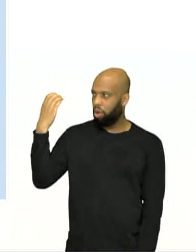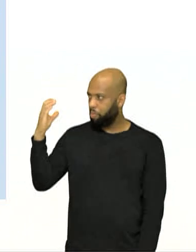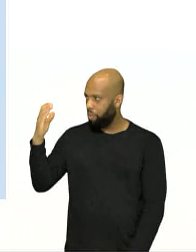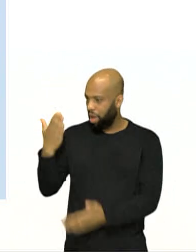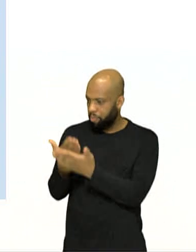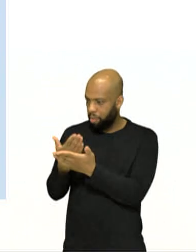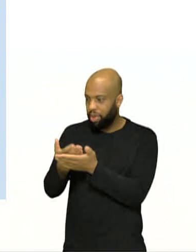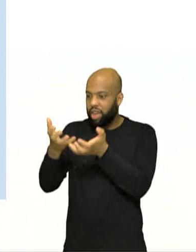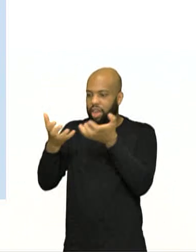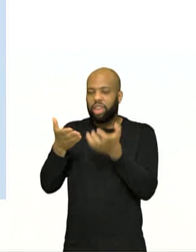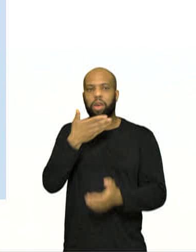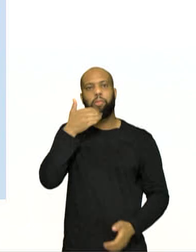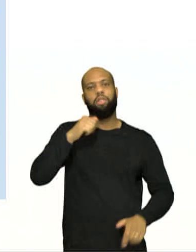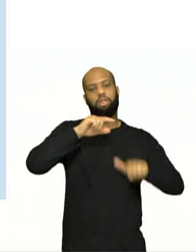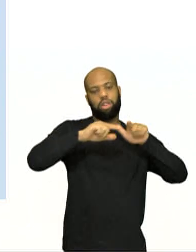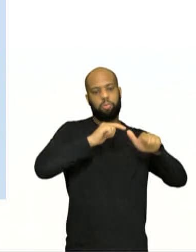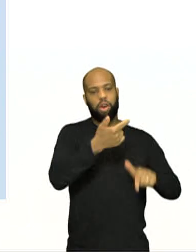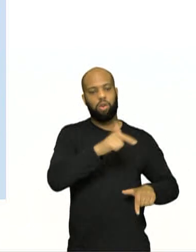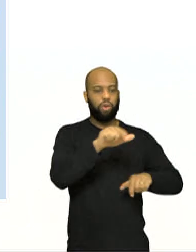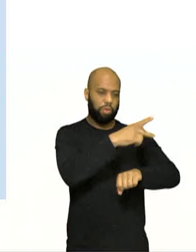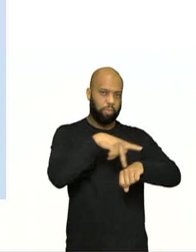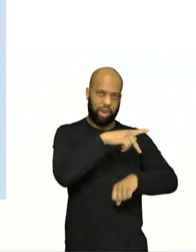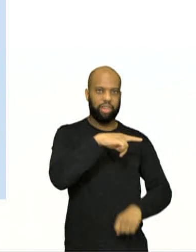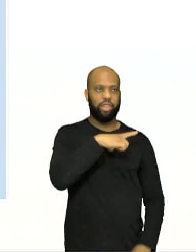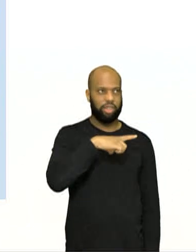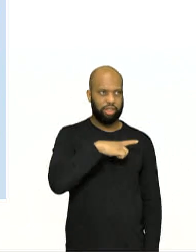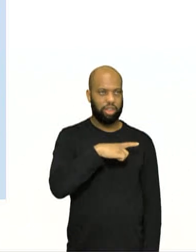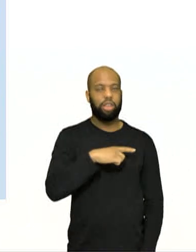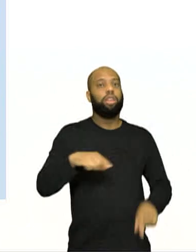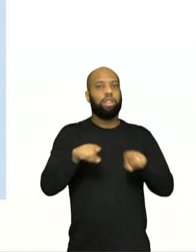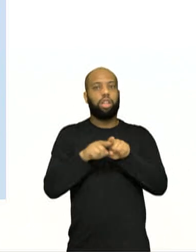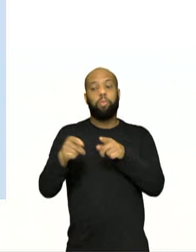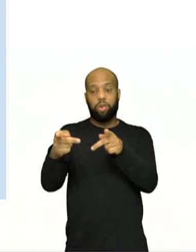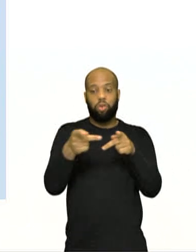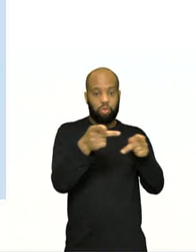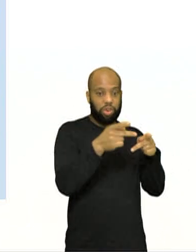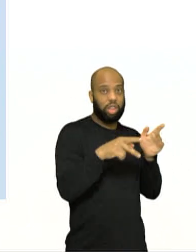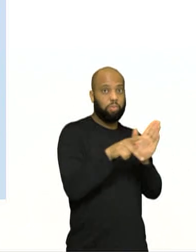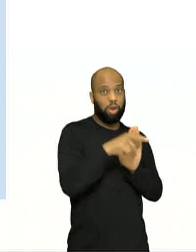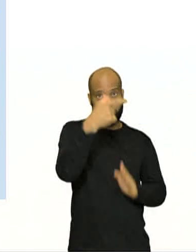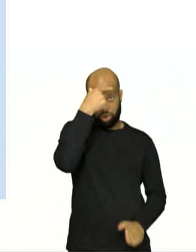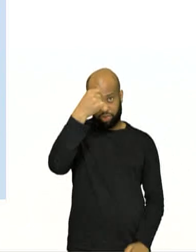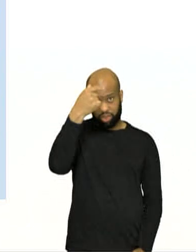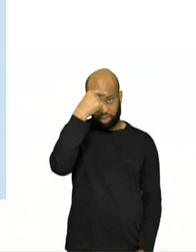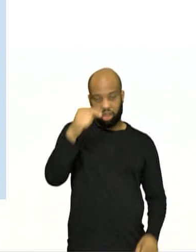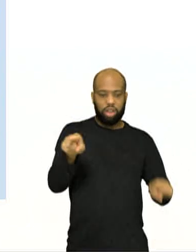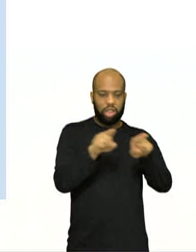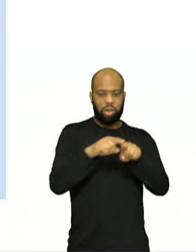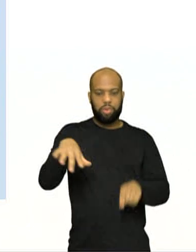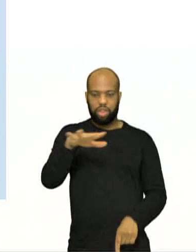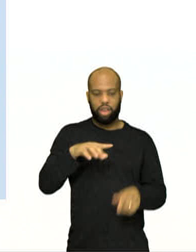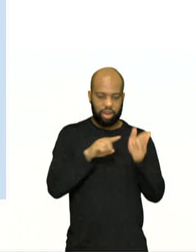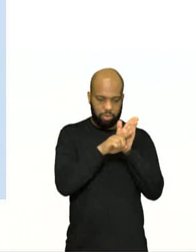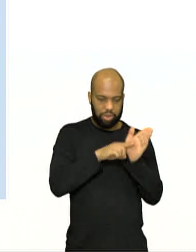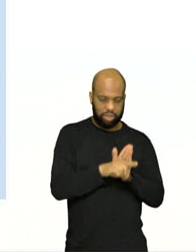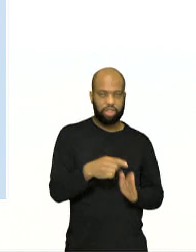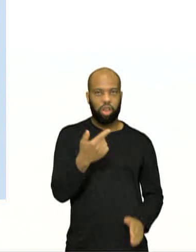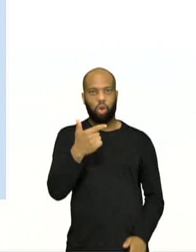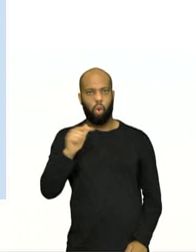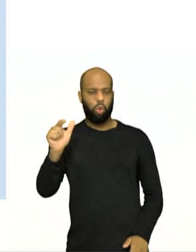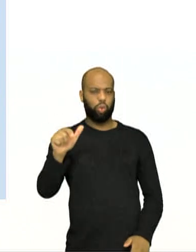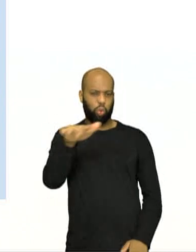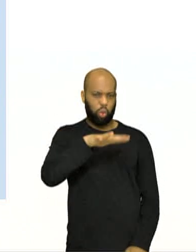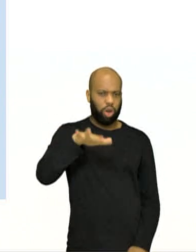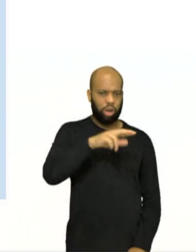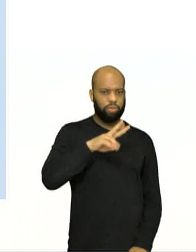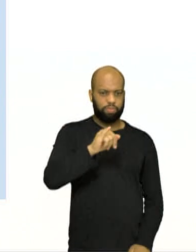buscam melhores condições de trabalho em outros países ou são convidados por universidades e centros de pesquisa estrangeiros para